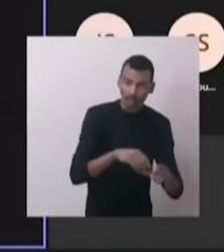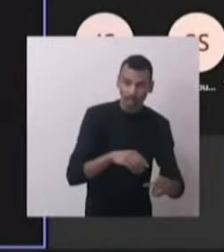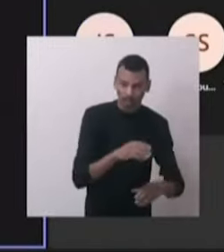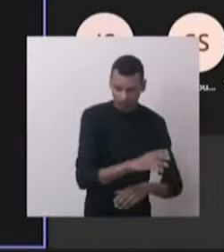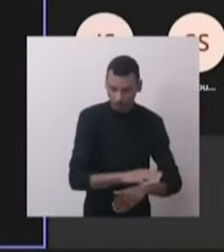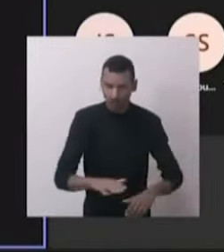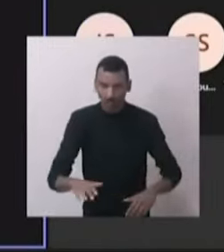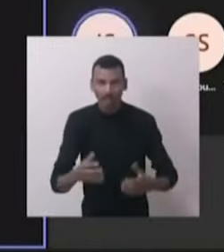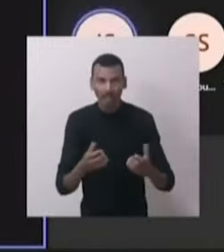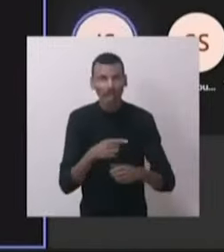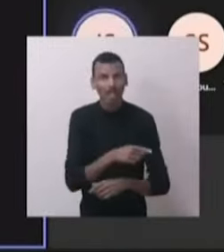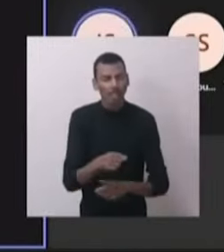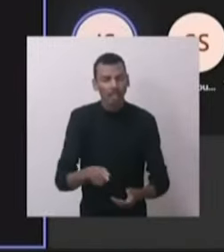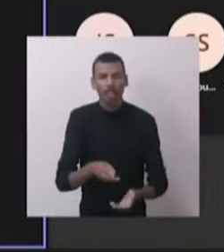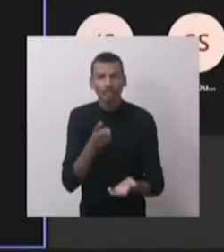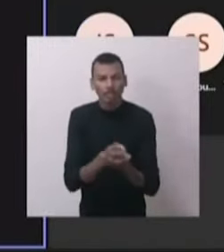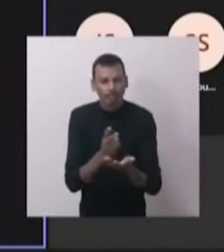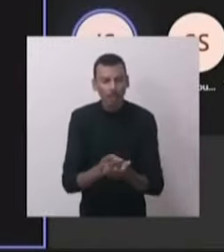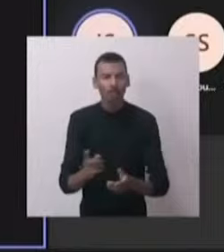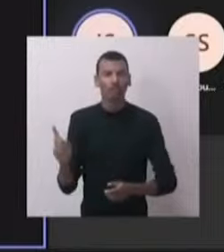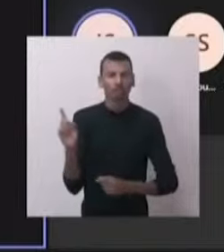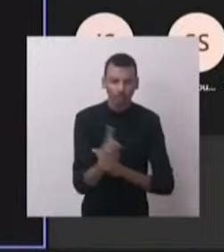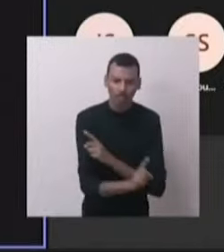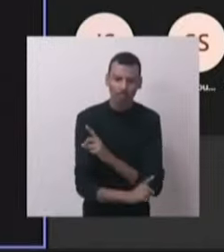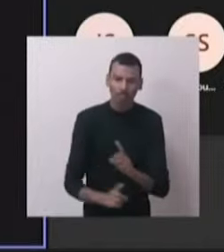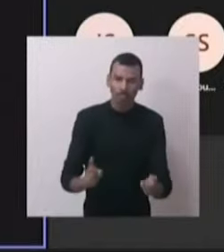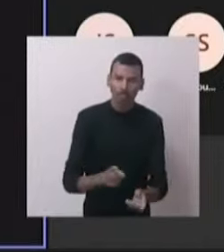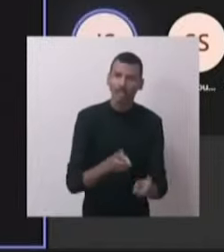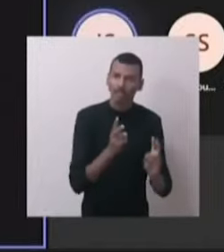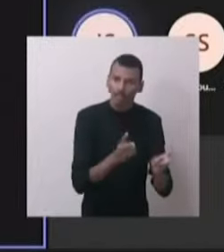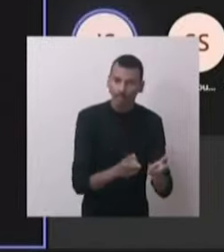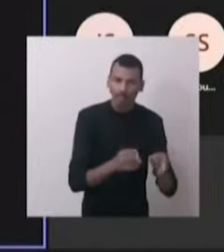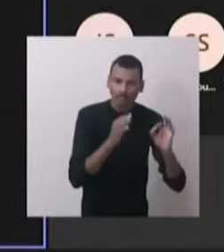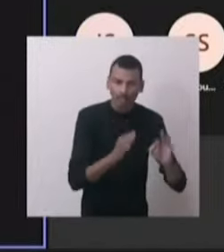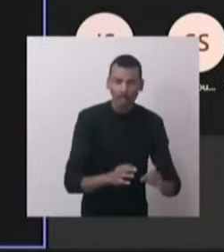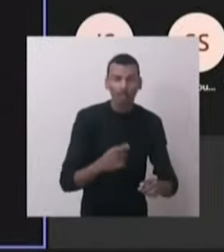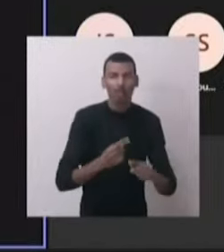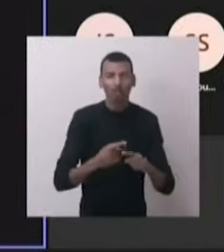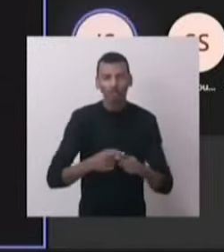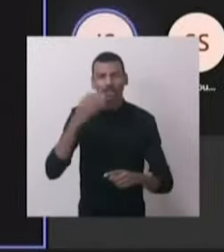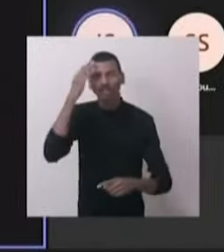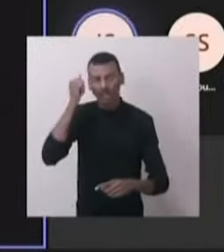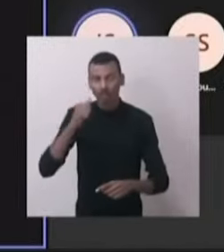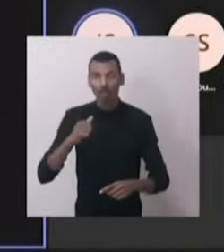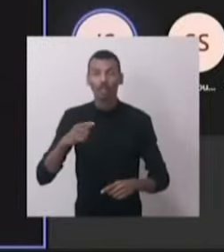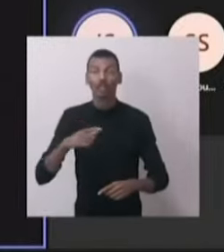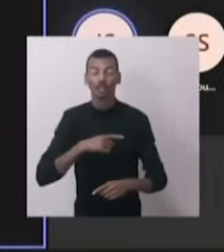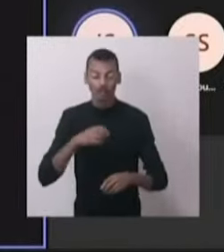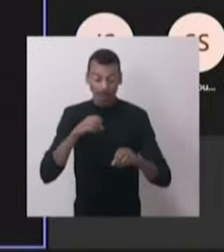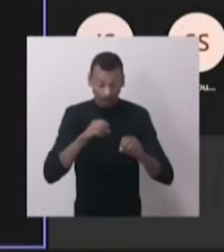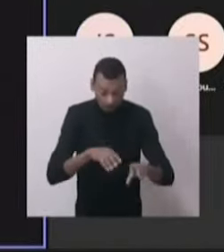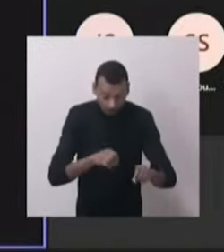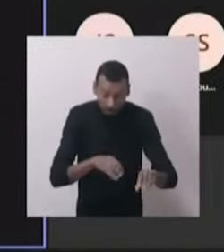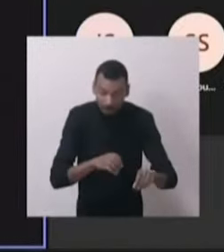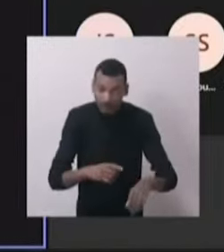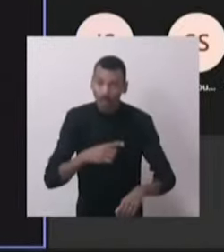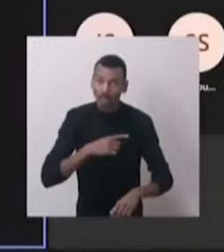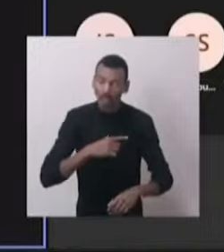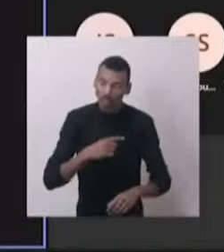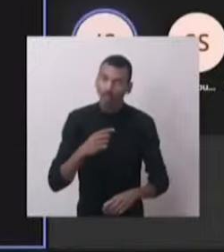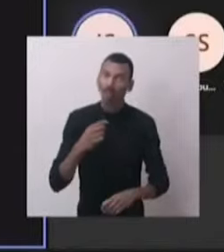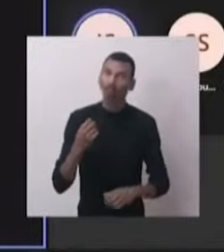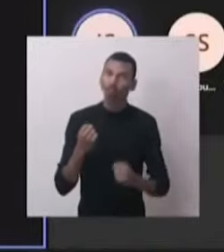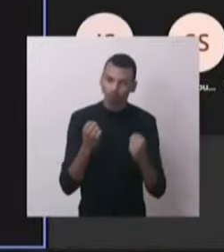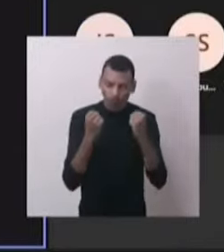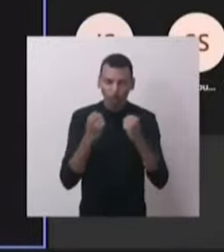com permanência. Isso é uma luta histórica porque todo mundo sabe o poder que tem a educação, todo mundo sabe